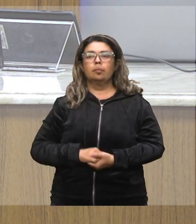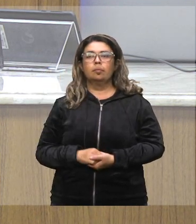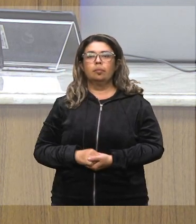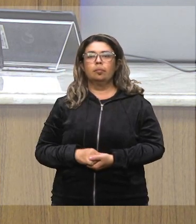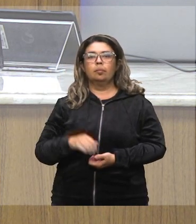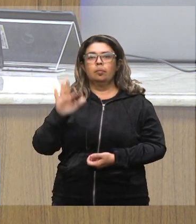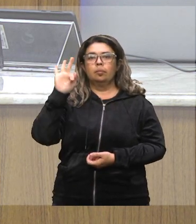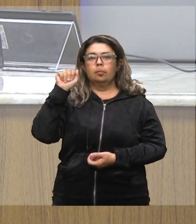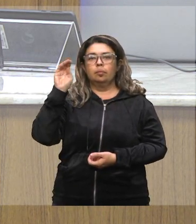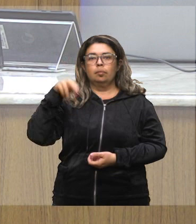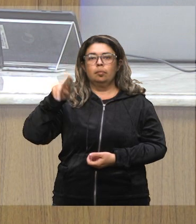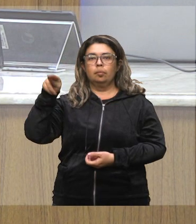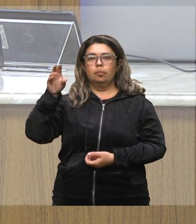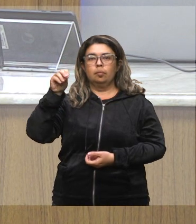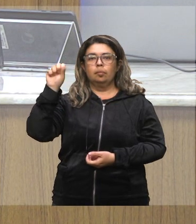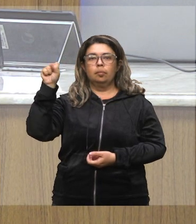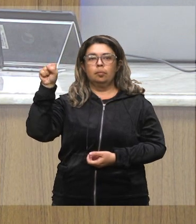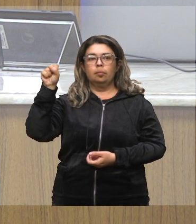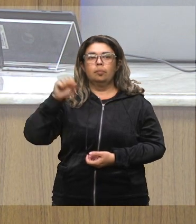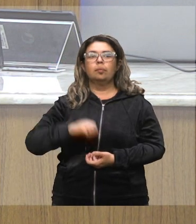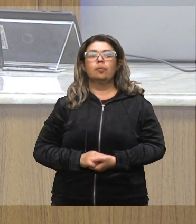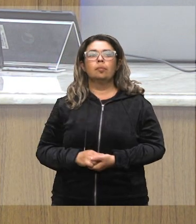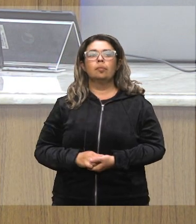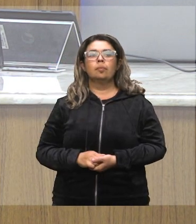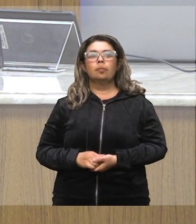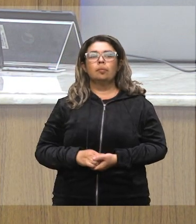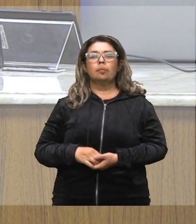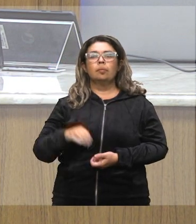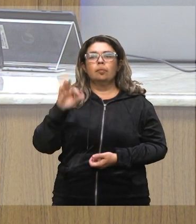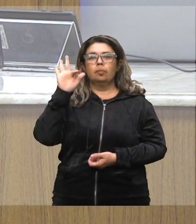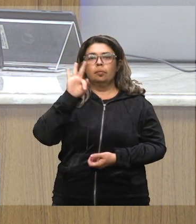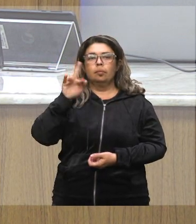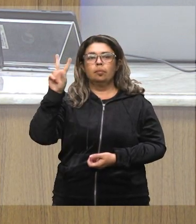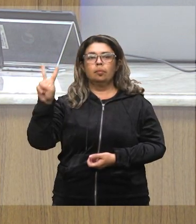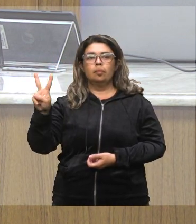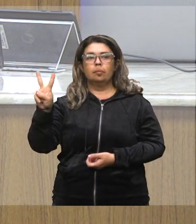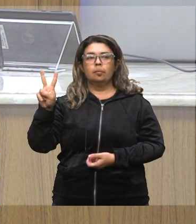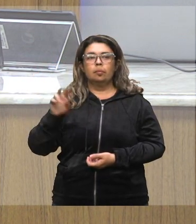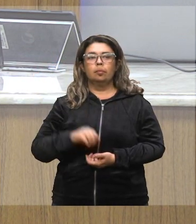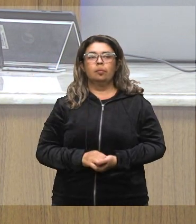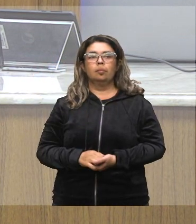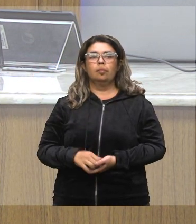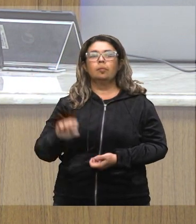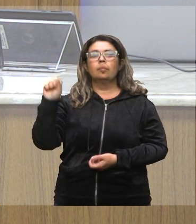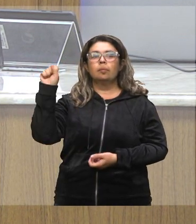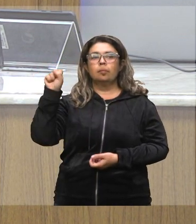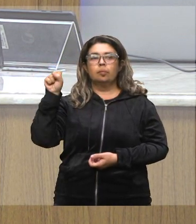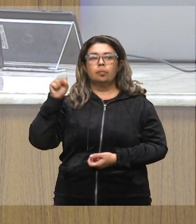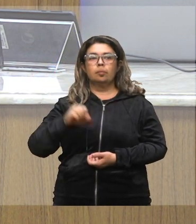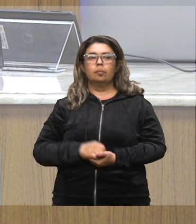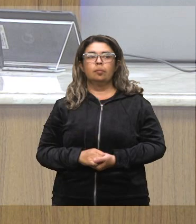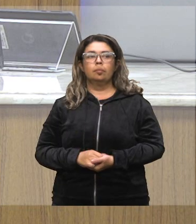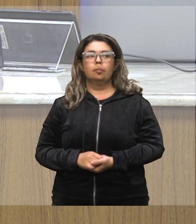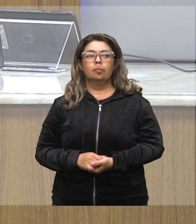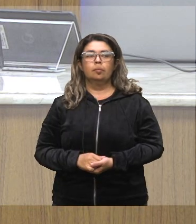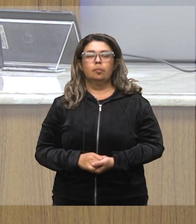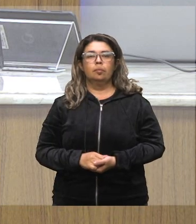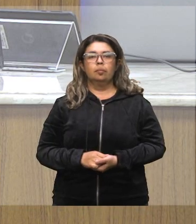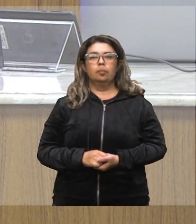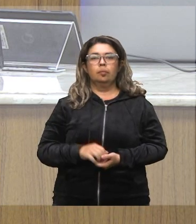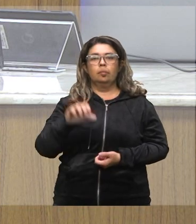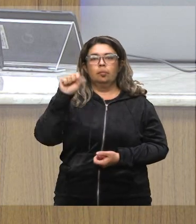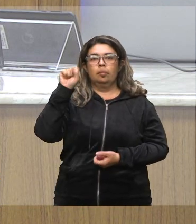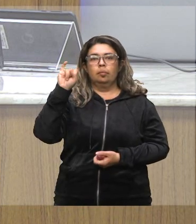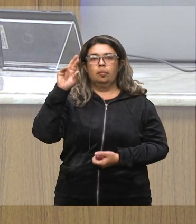Fábio Alex Nunes. Fabinho Alerta Verbal vota sim. Fernando Augusto Vieira de Souza. Fernando Vieira vota sim pelo 1. Fernando Pereira